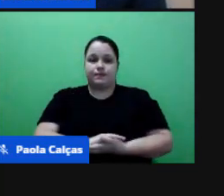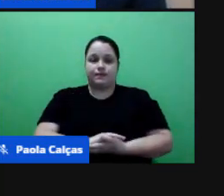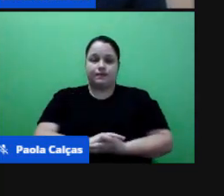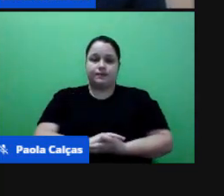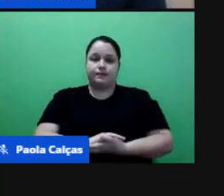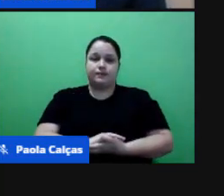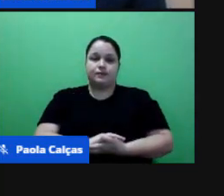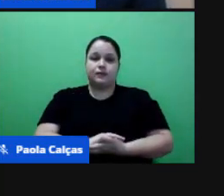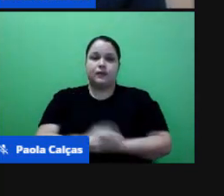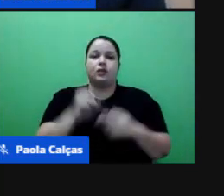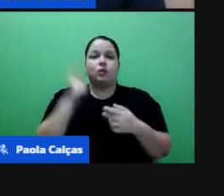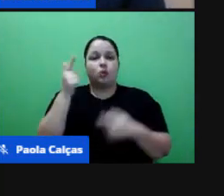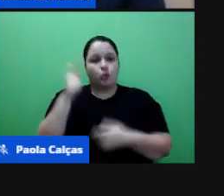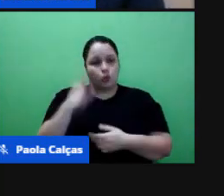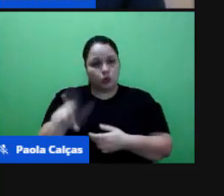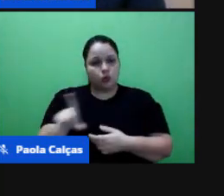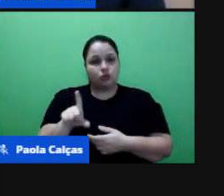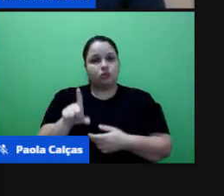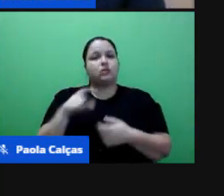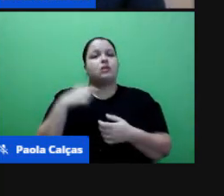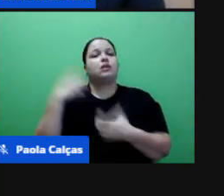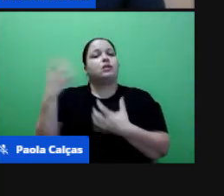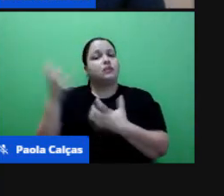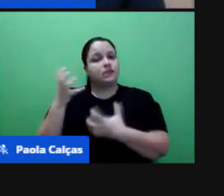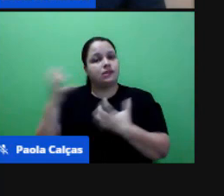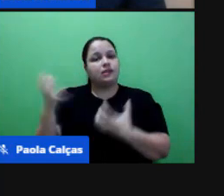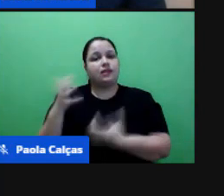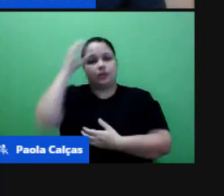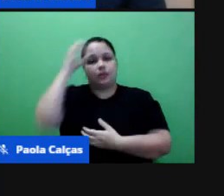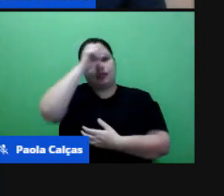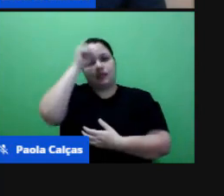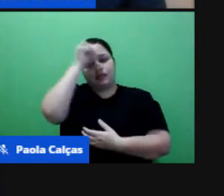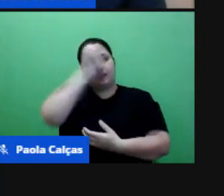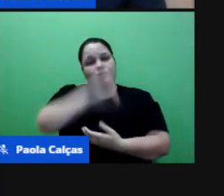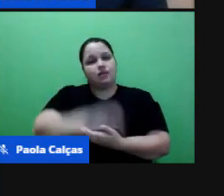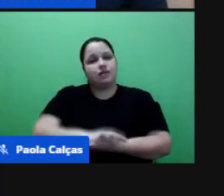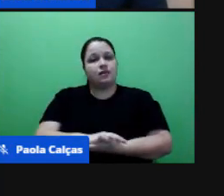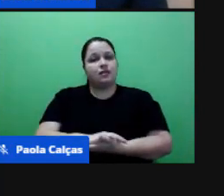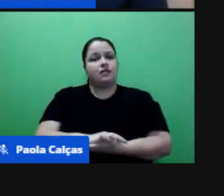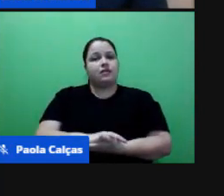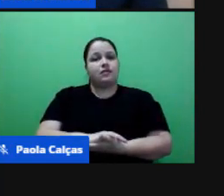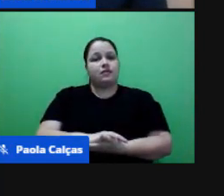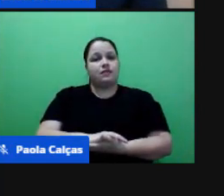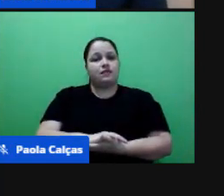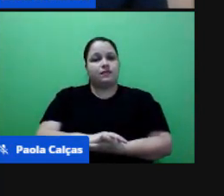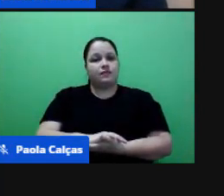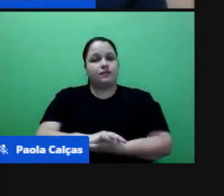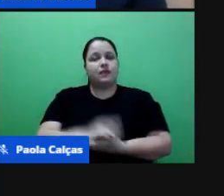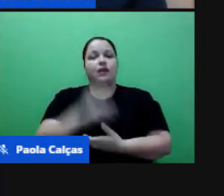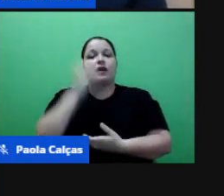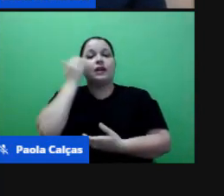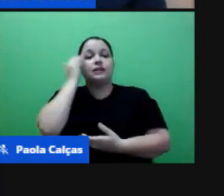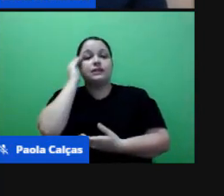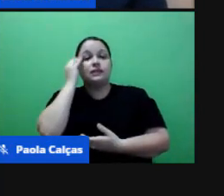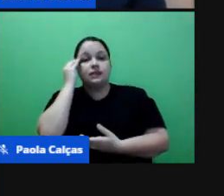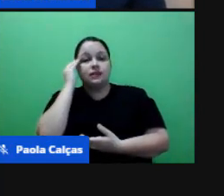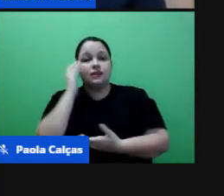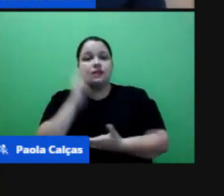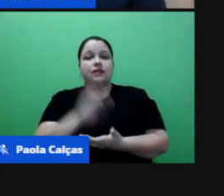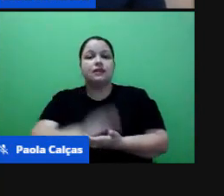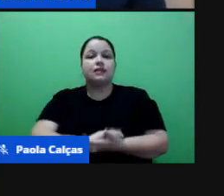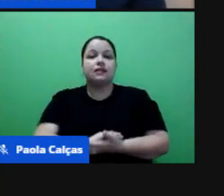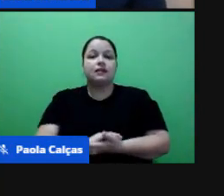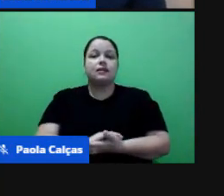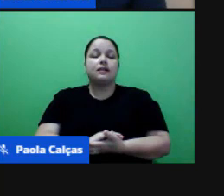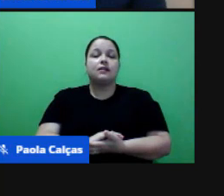o próximo item dessa expectativa para a geografia, ele tem como entender